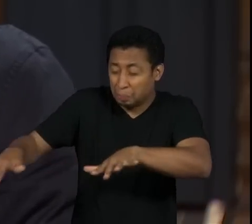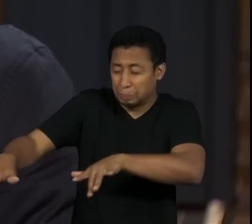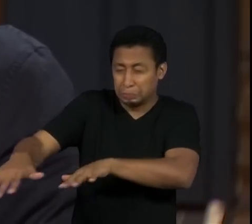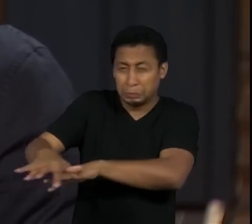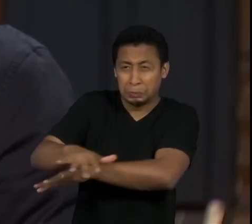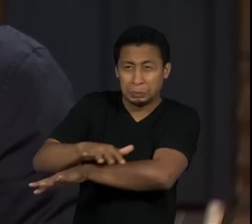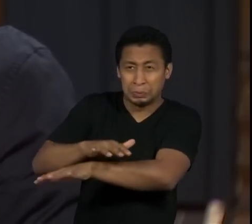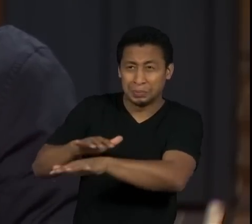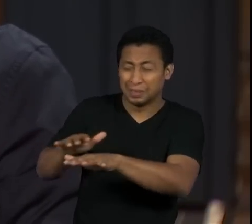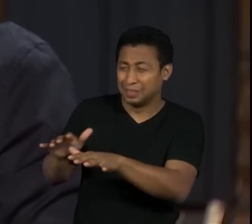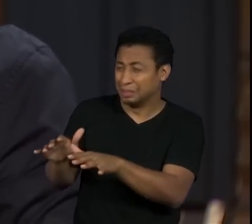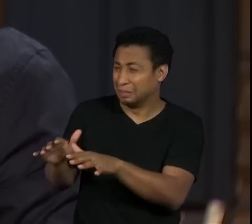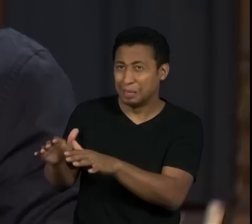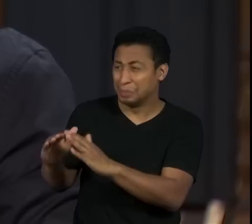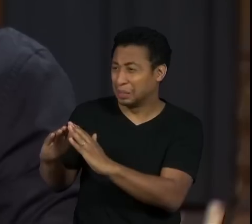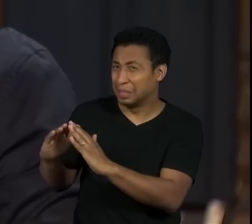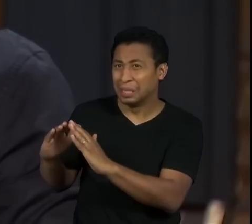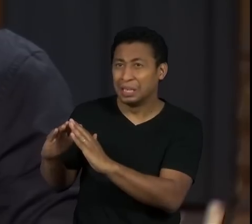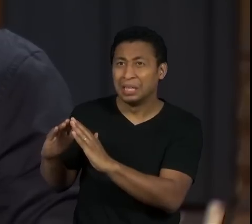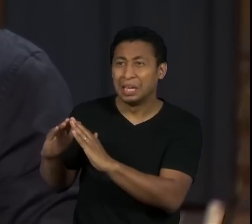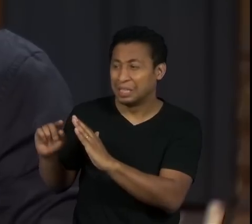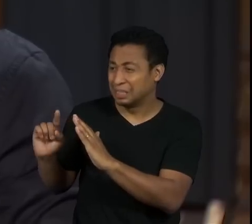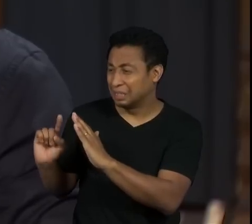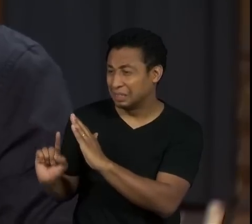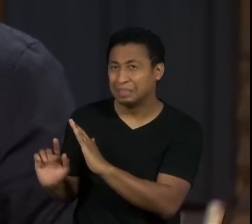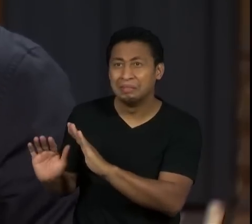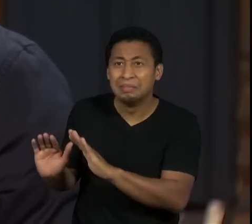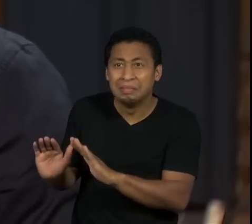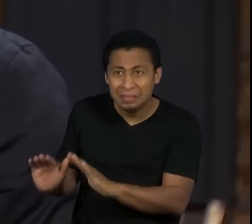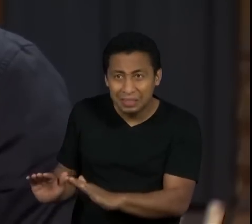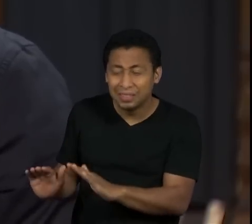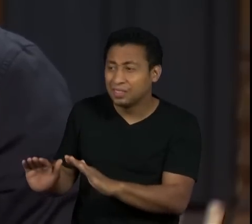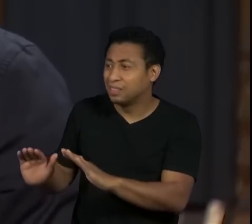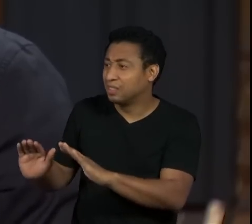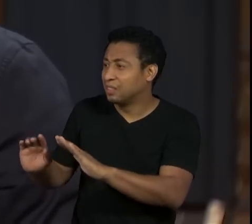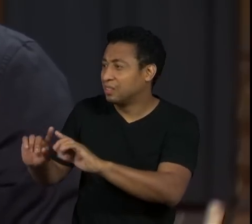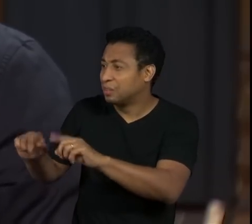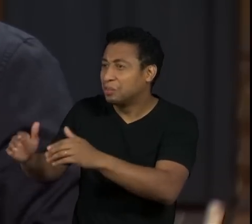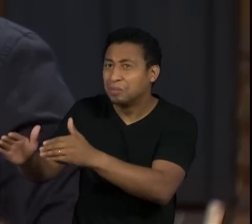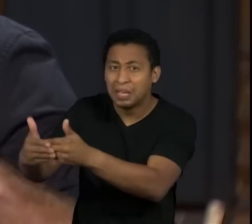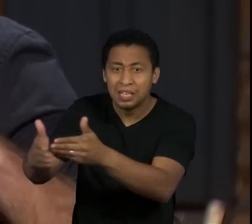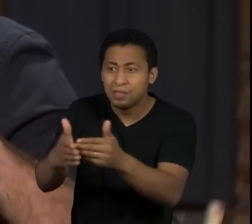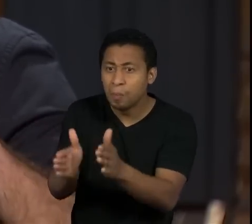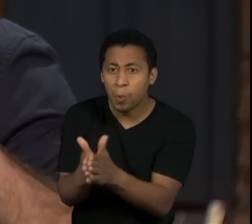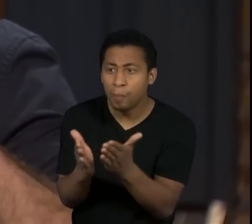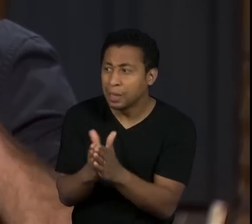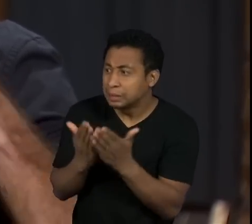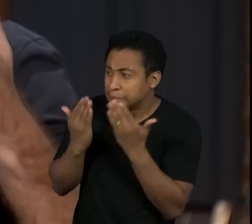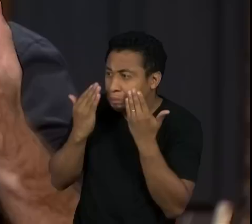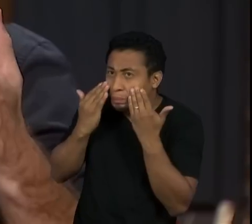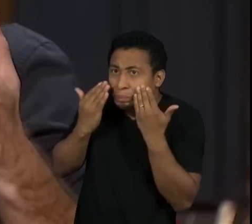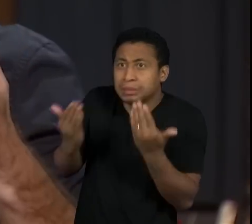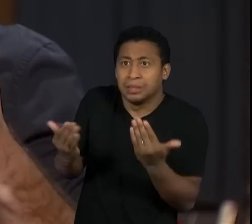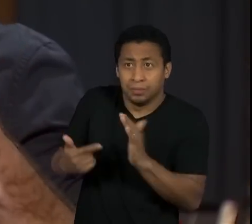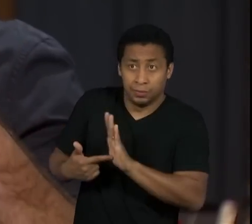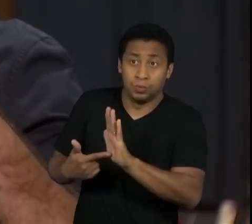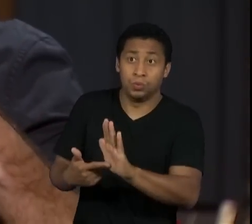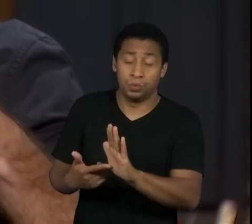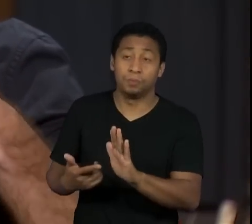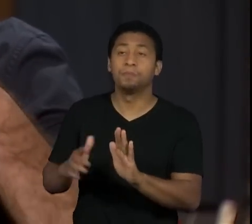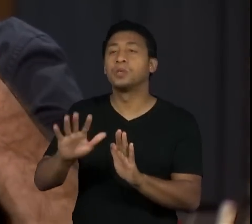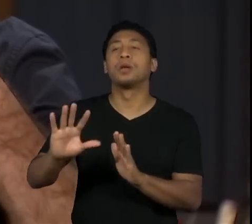de pobreza, eles estavam aí. É curioso, Tais, porque a gente cria um modelo que é